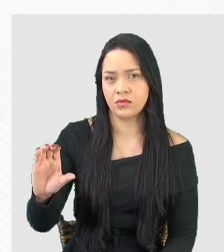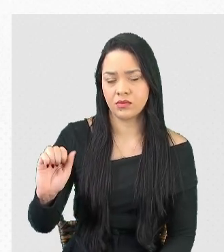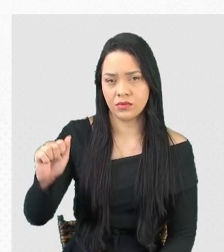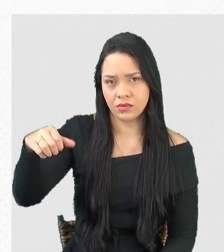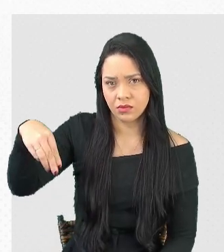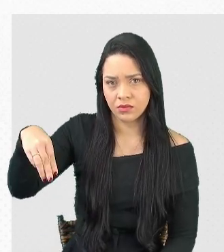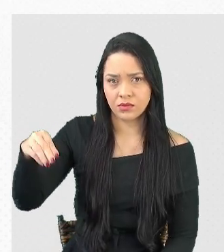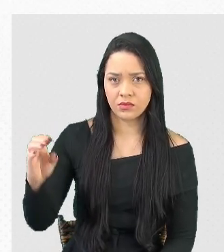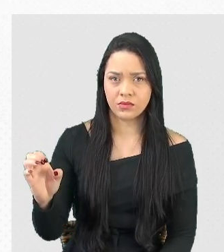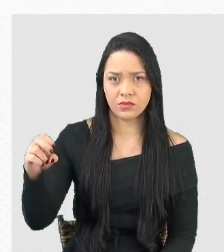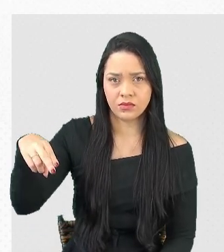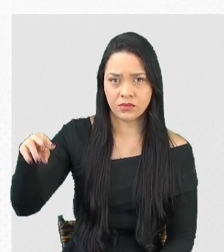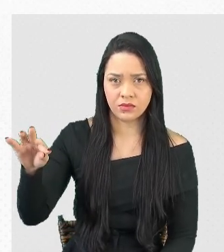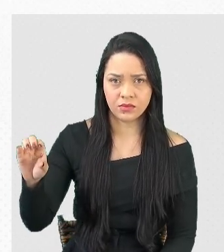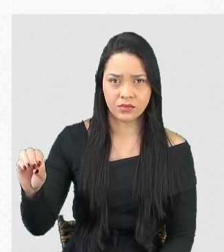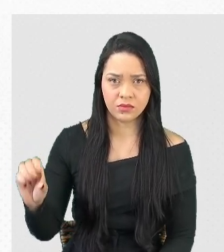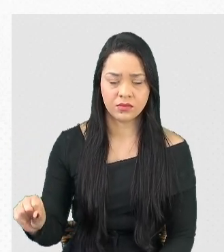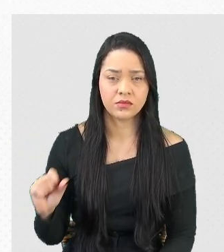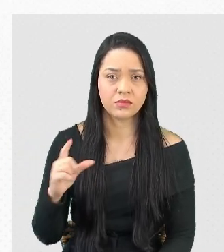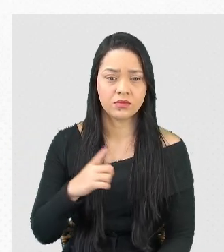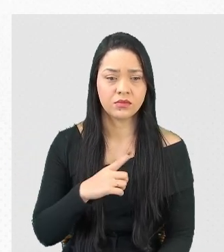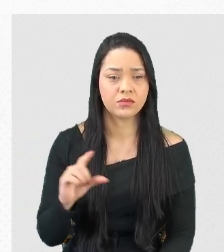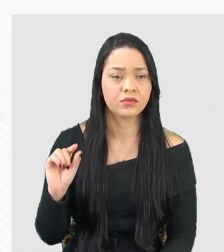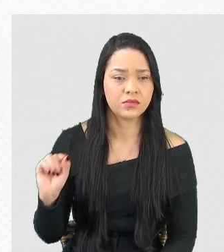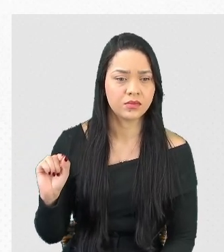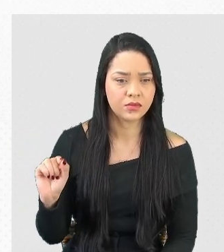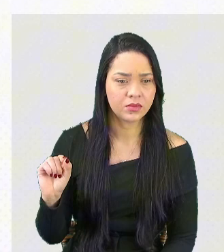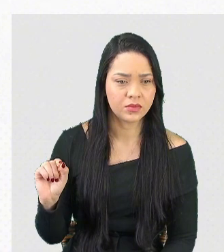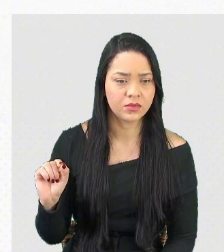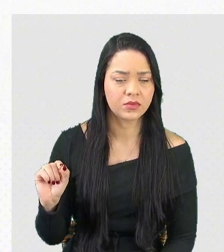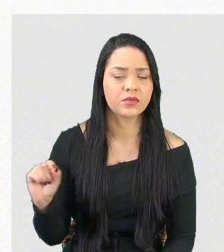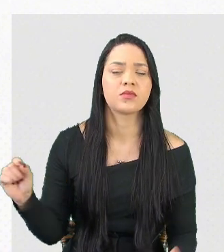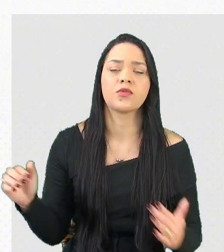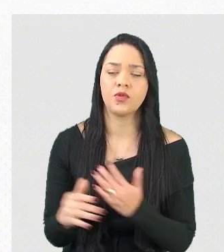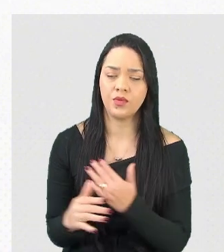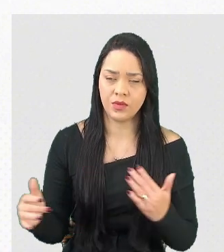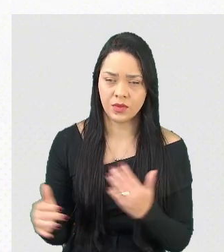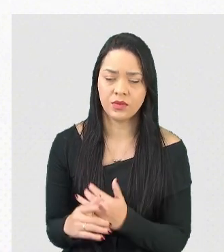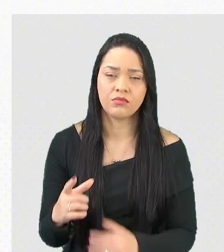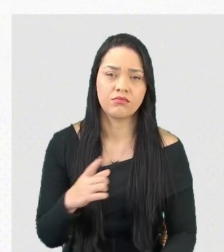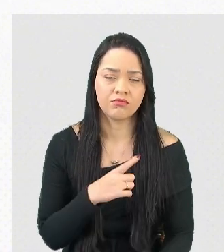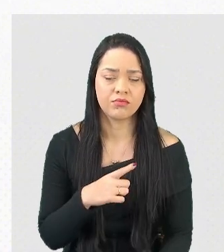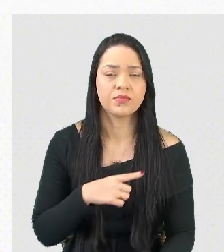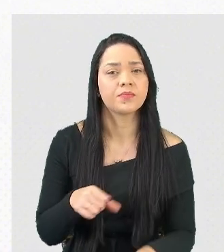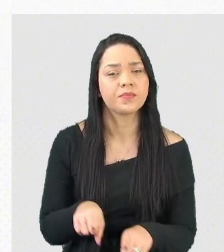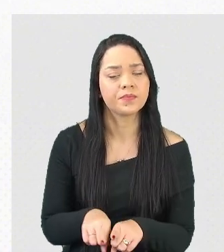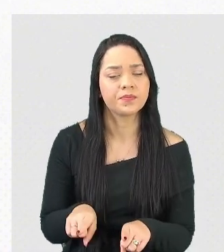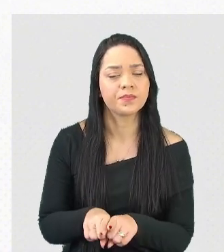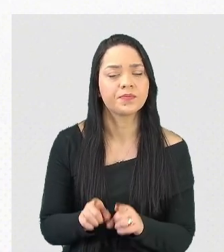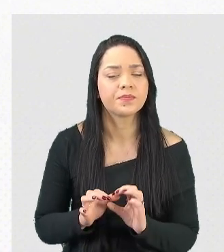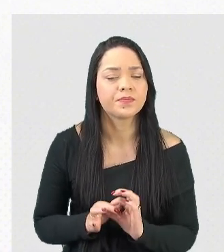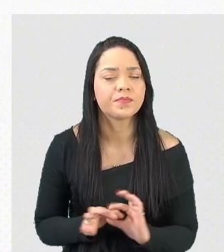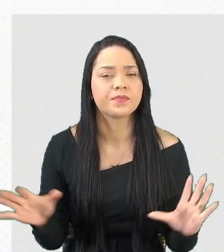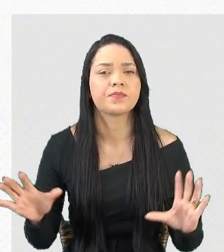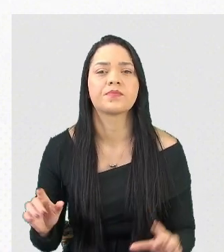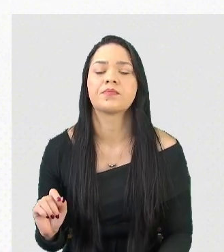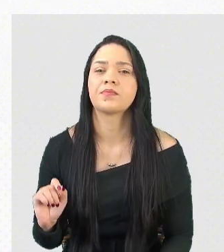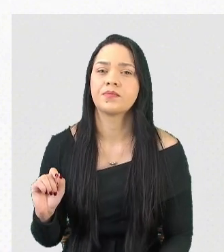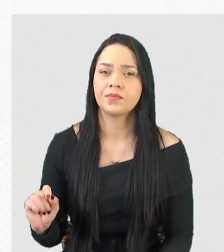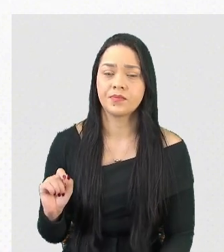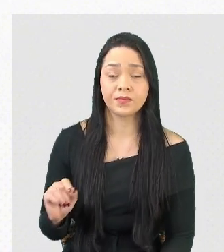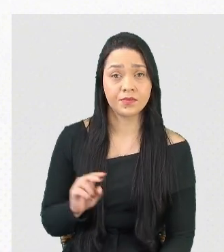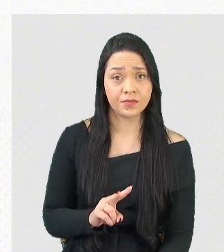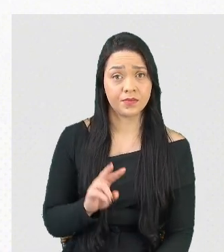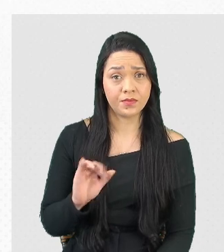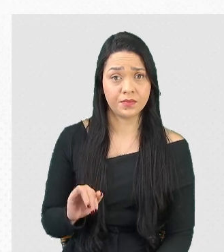meio urbano. E essa disponibilidade de mão de obra no meio urbano vai fazer com que o sujeito não tenha mais o tempo, não